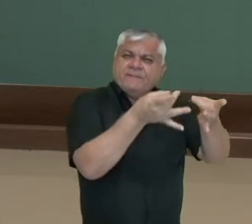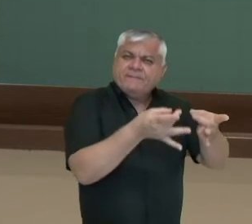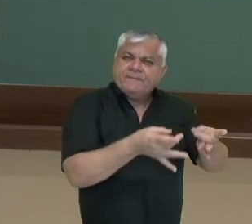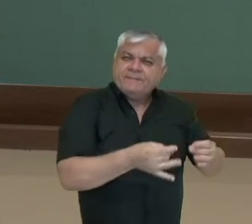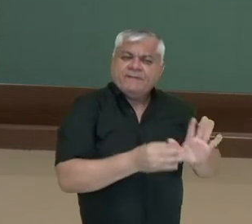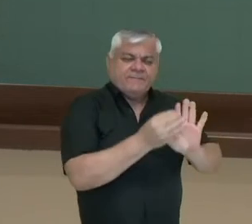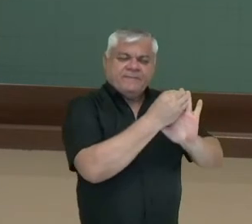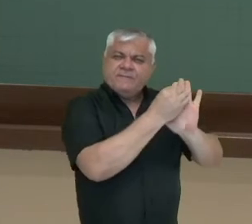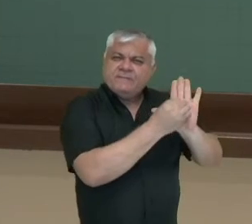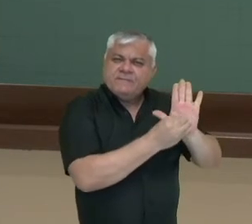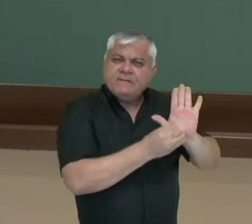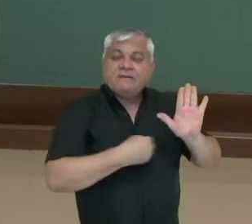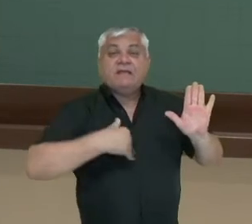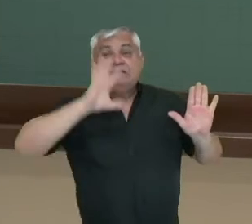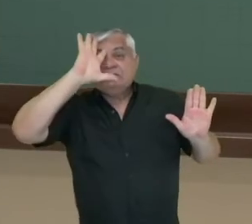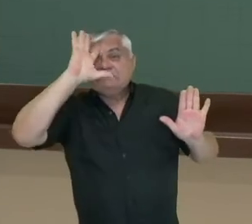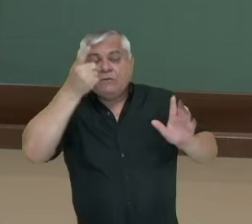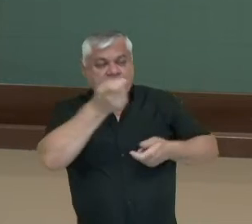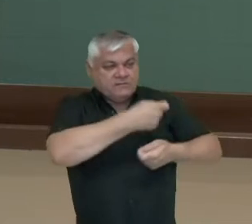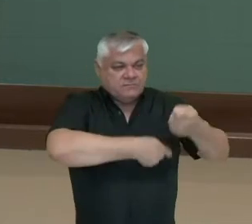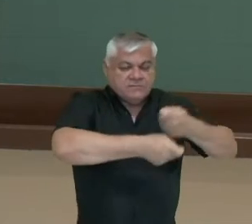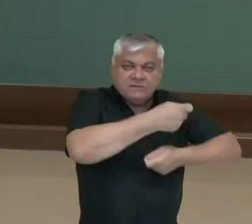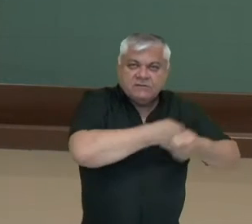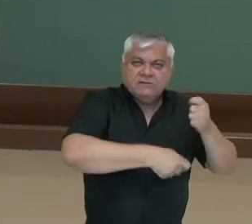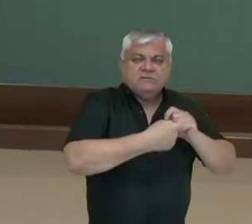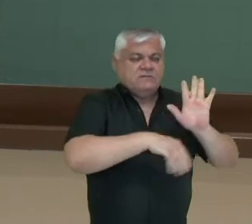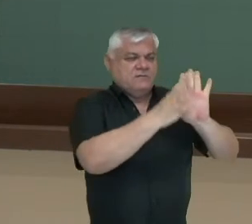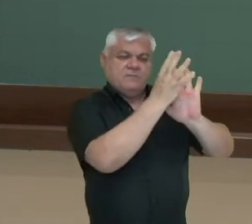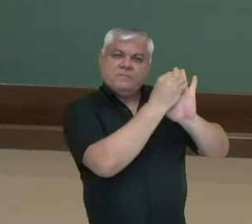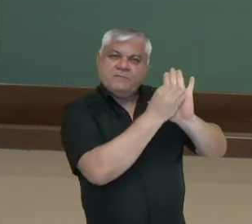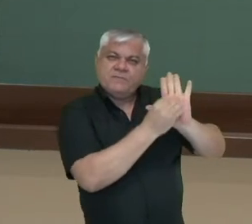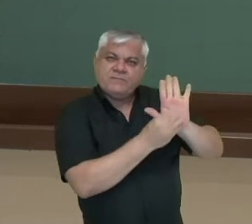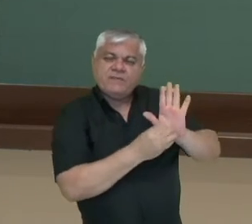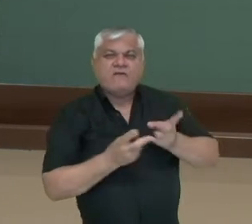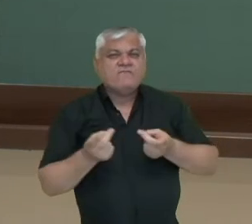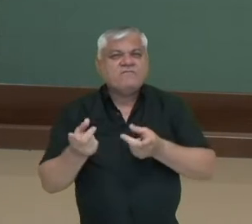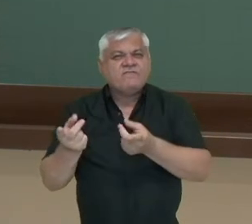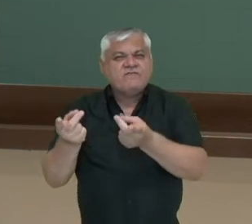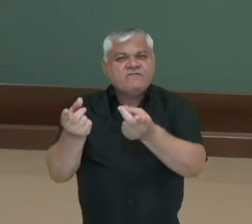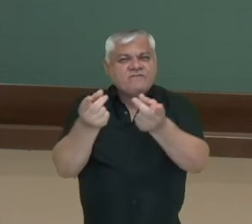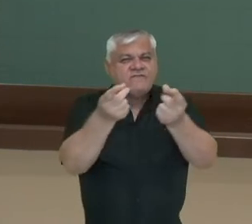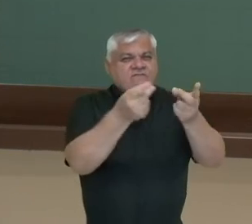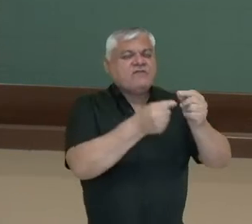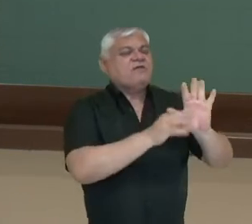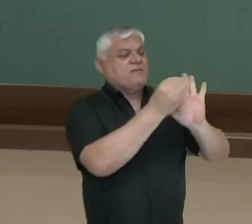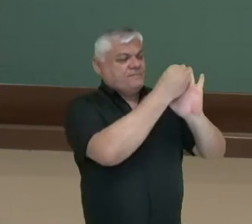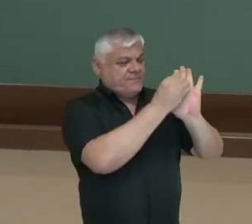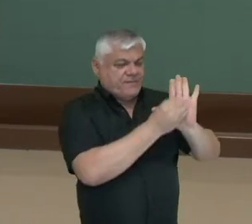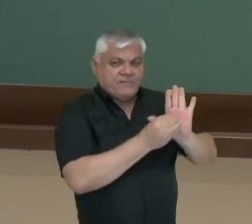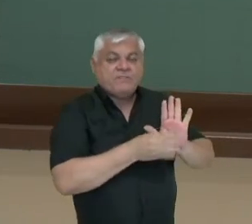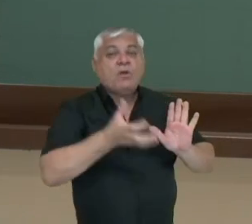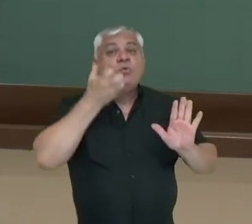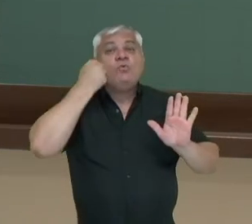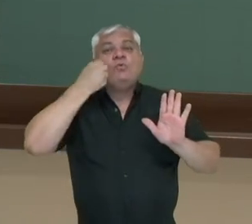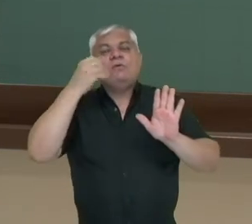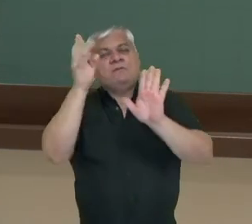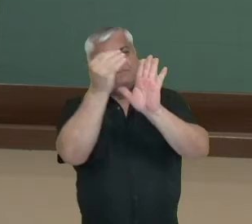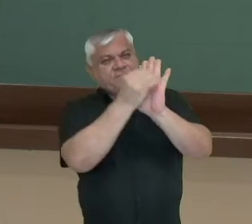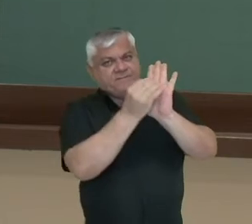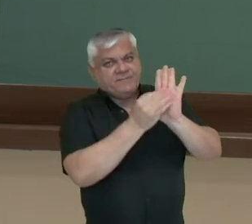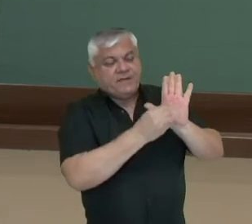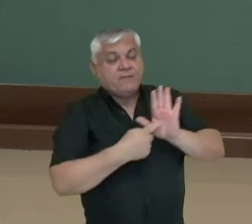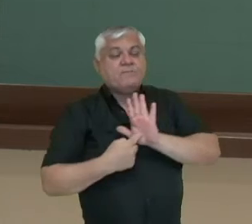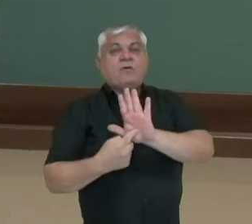decisões administrativas que são feitas e também das decisões financeiras, e devem ser apresentados a todos